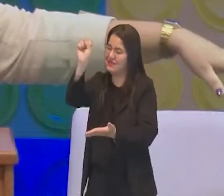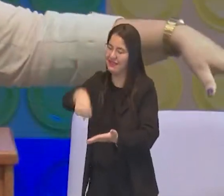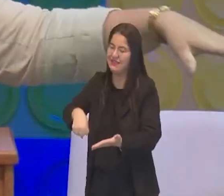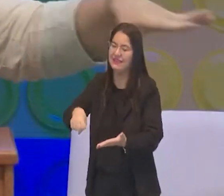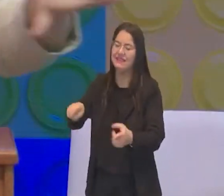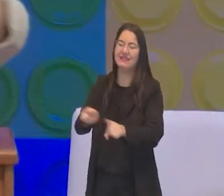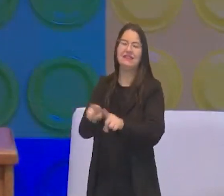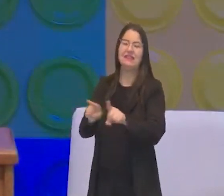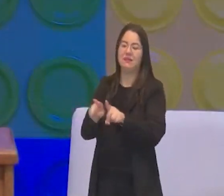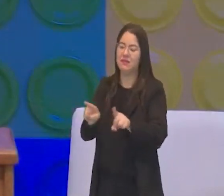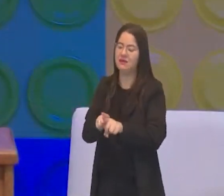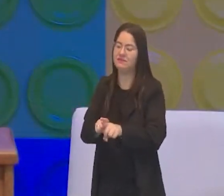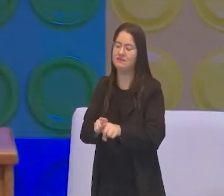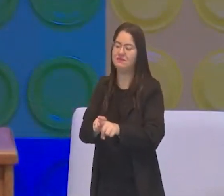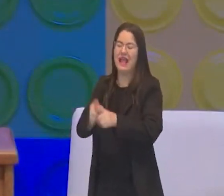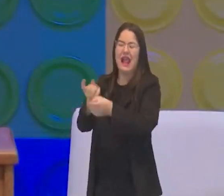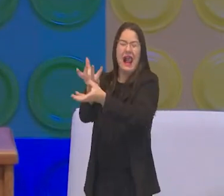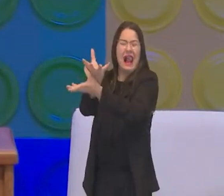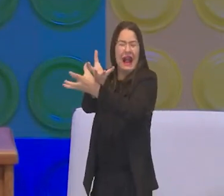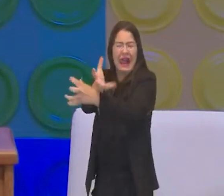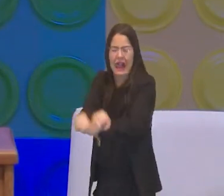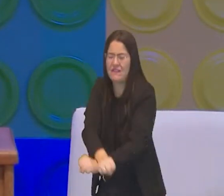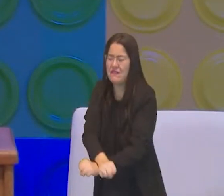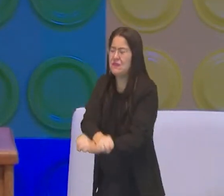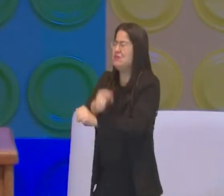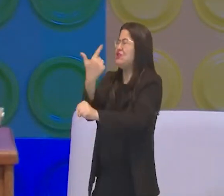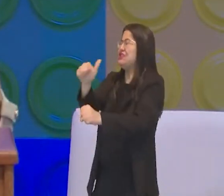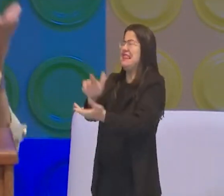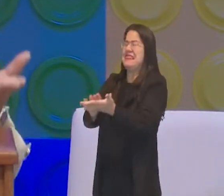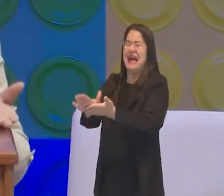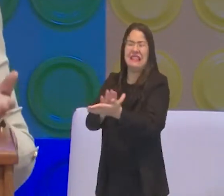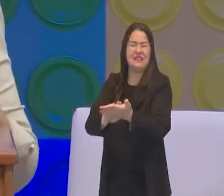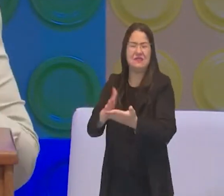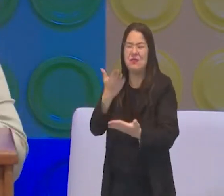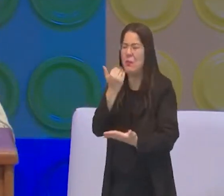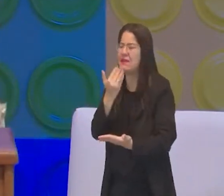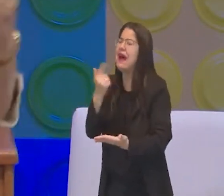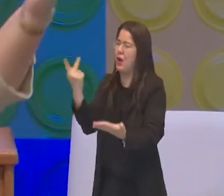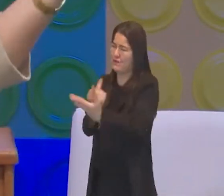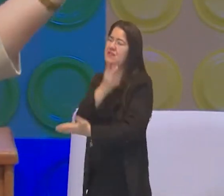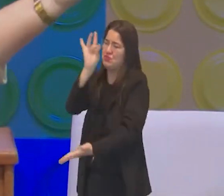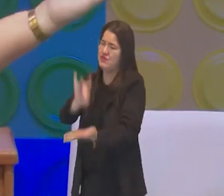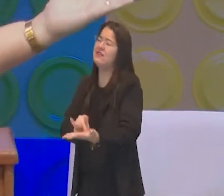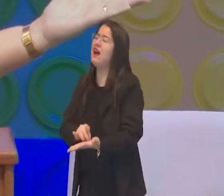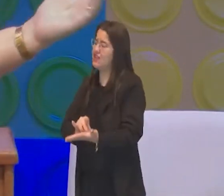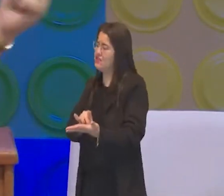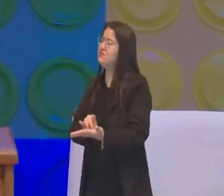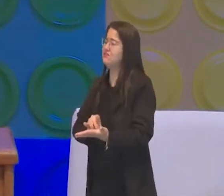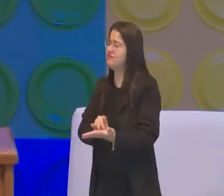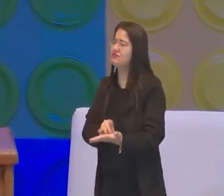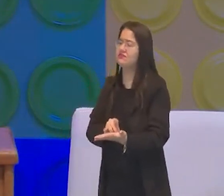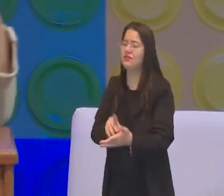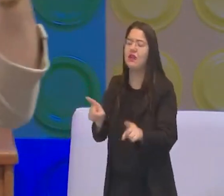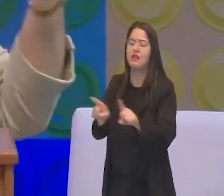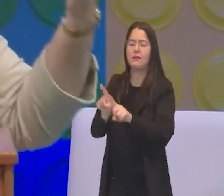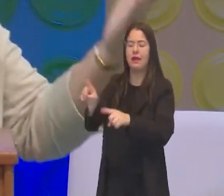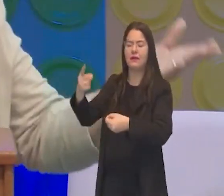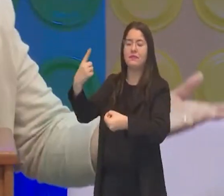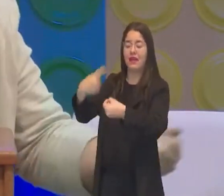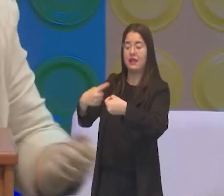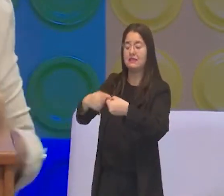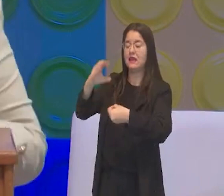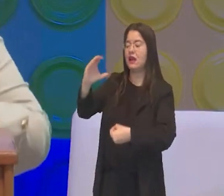estava muita escassez de comida. E lá em Canaã